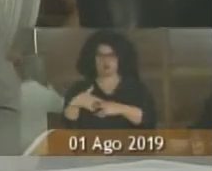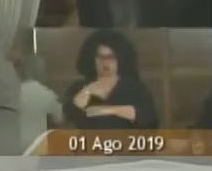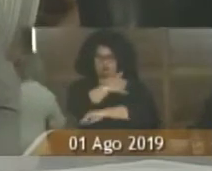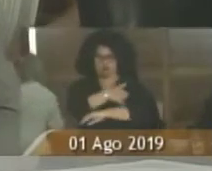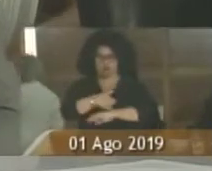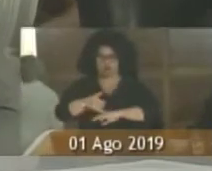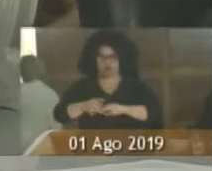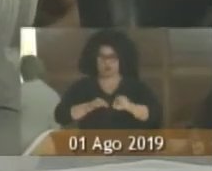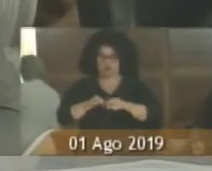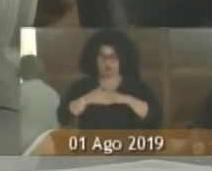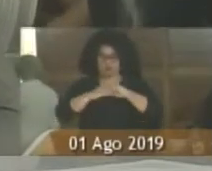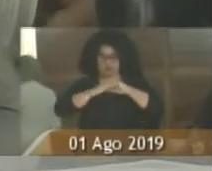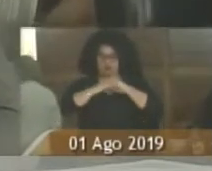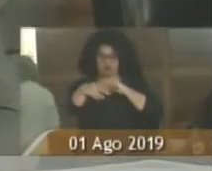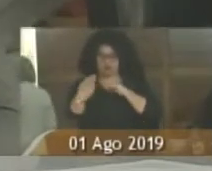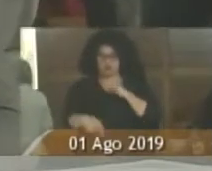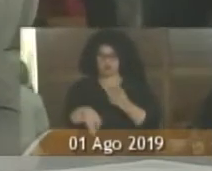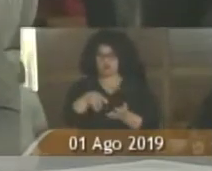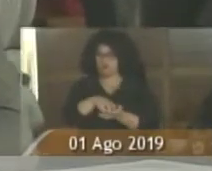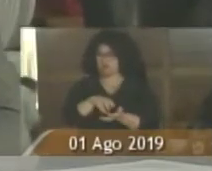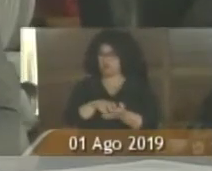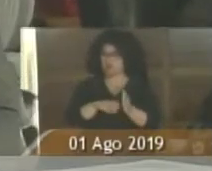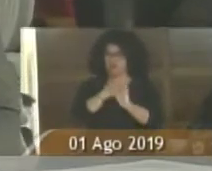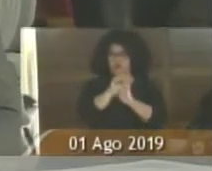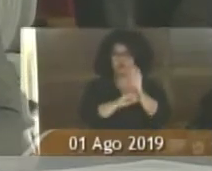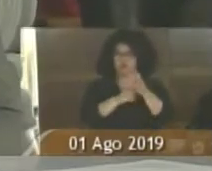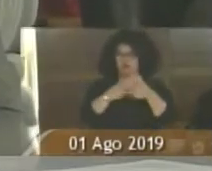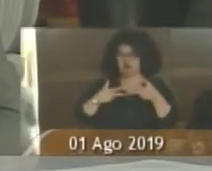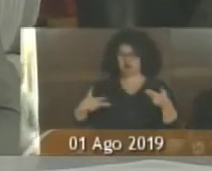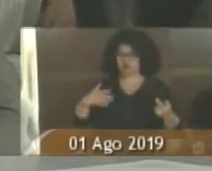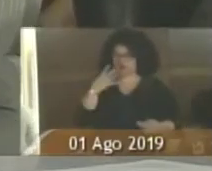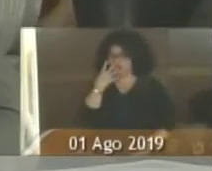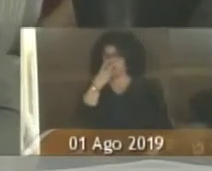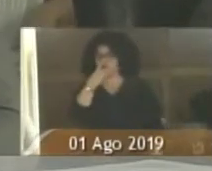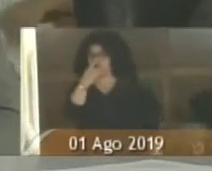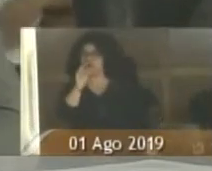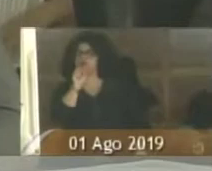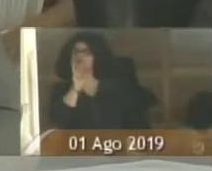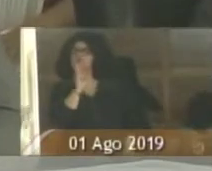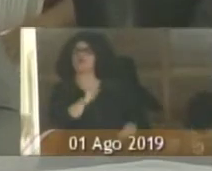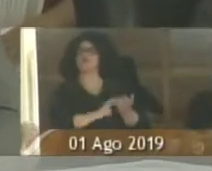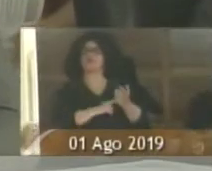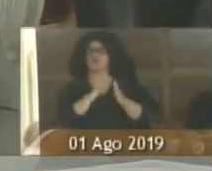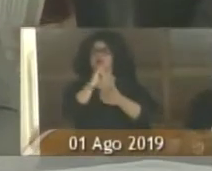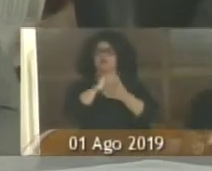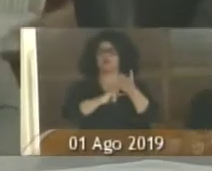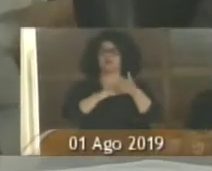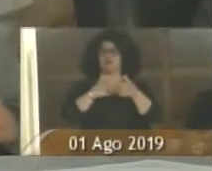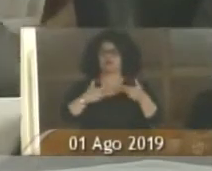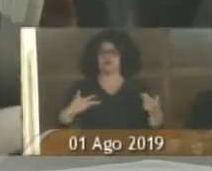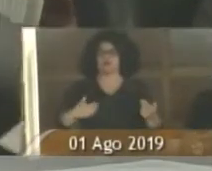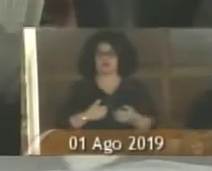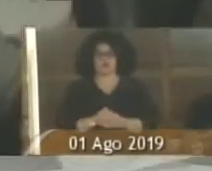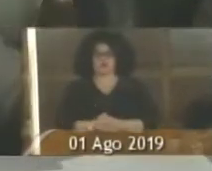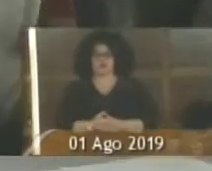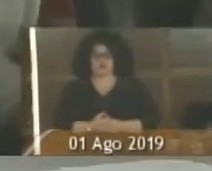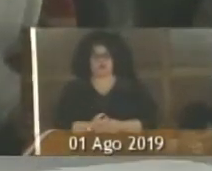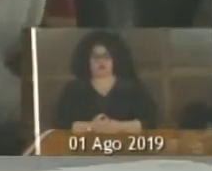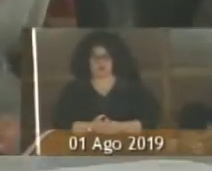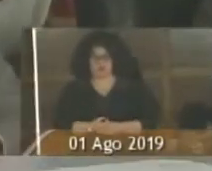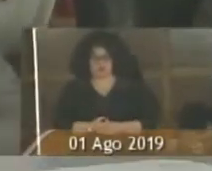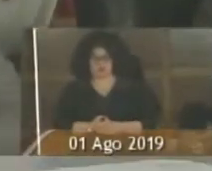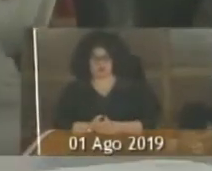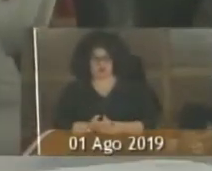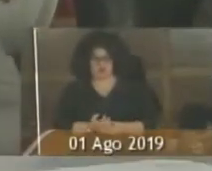Doutor Léo Correia da Silva, bairro Centro. E ofício 438, autor, prefeito municipal, em resposta às indicações de autoria da vereadora Luciana